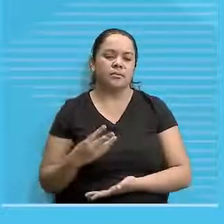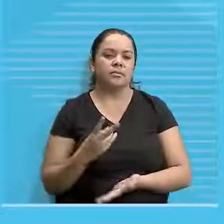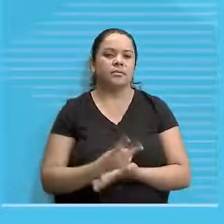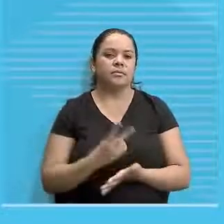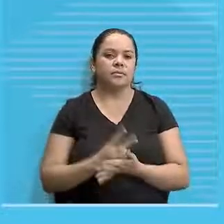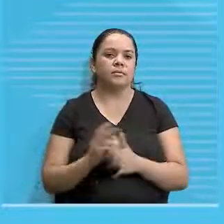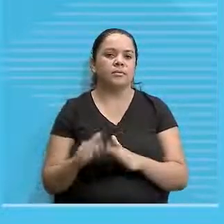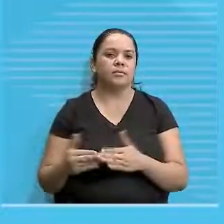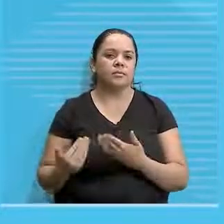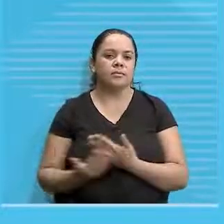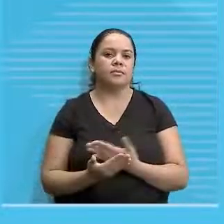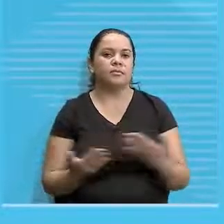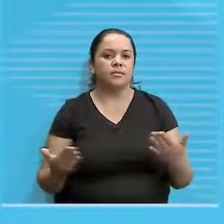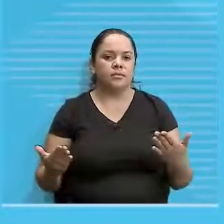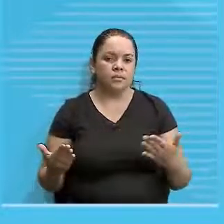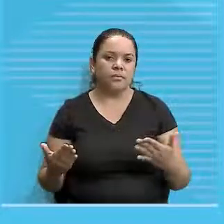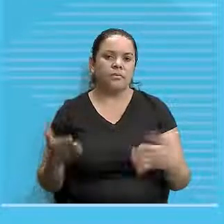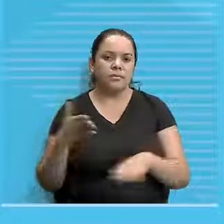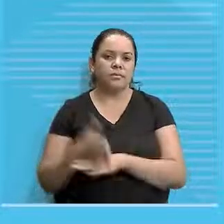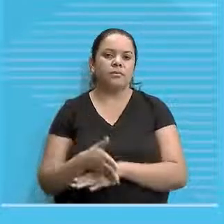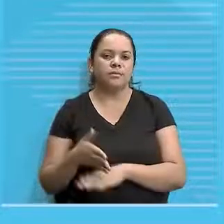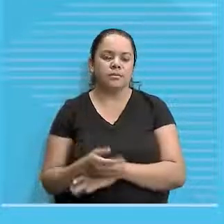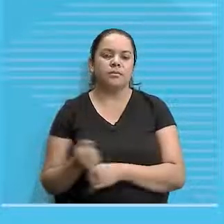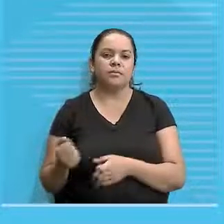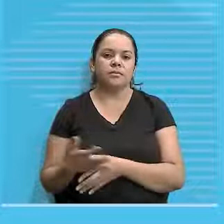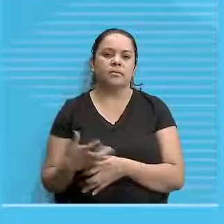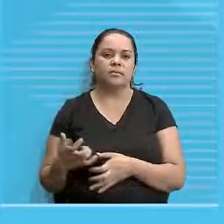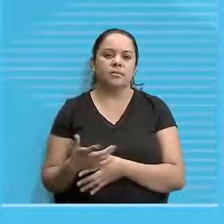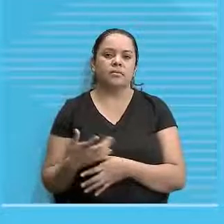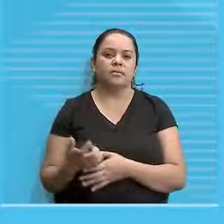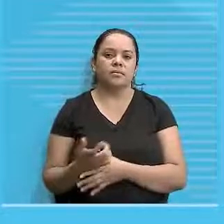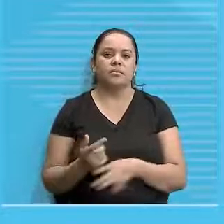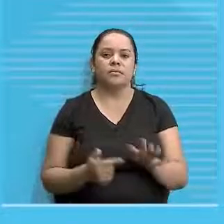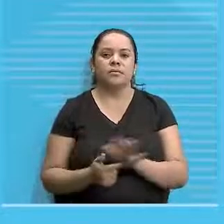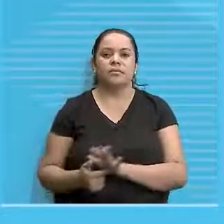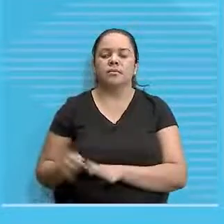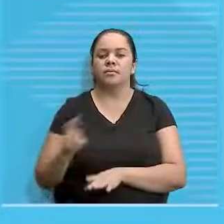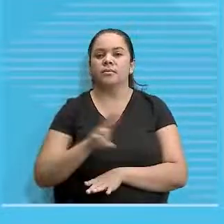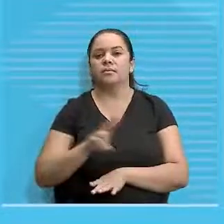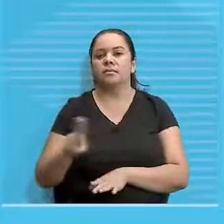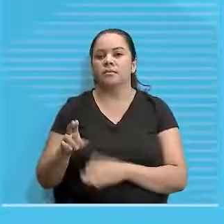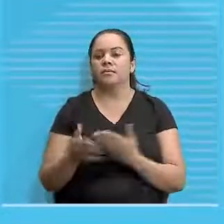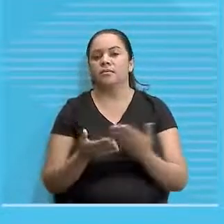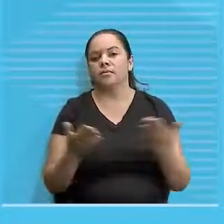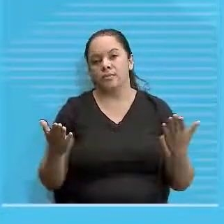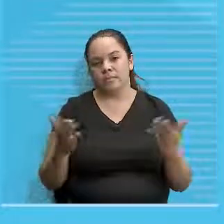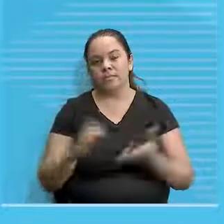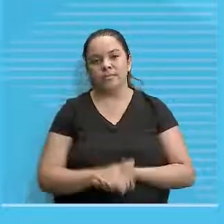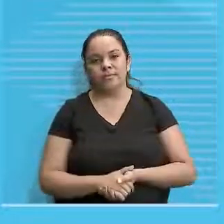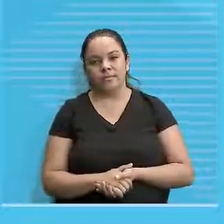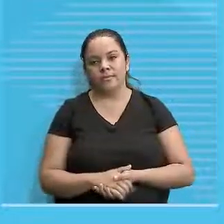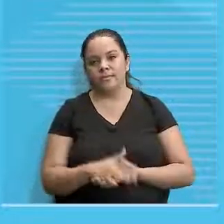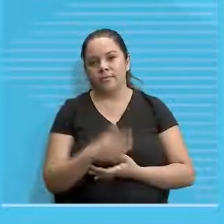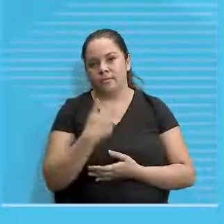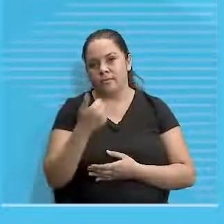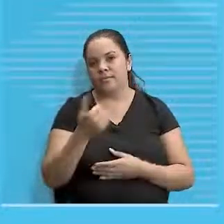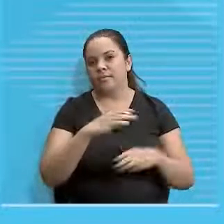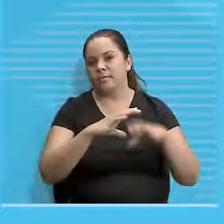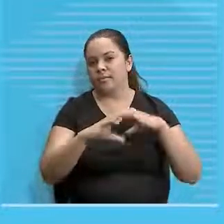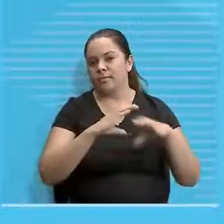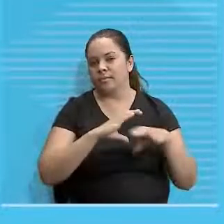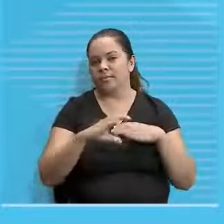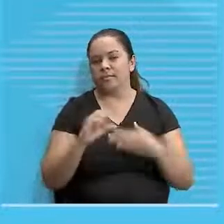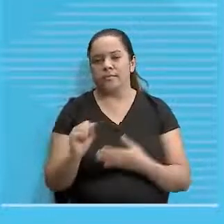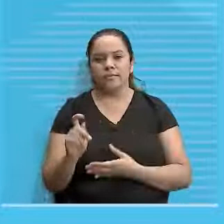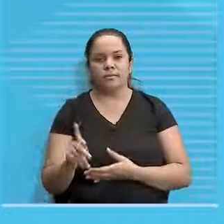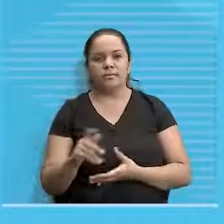né, para vocês irem se identificando, porque assim fica bem melhor da gente conseguir se comunicar, tá bom? Então, gente,